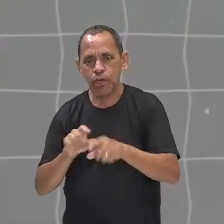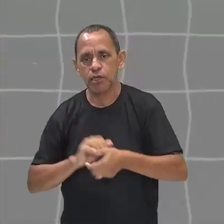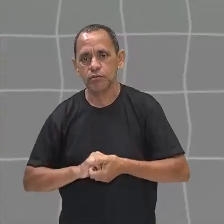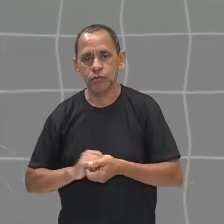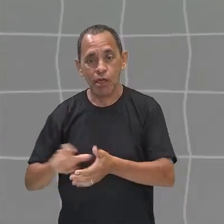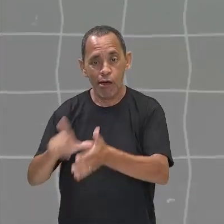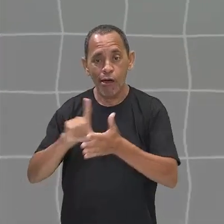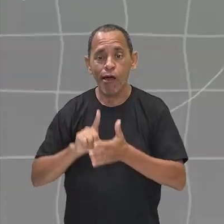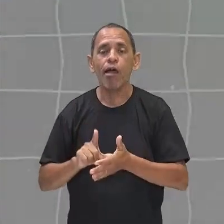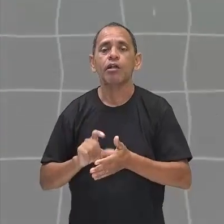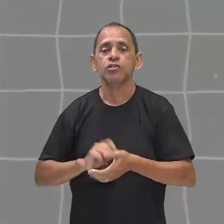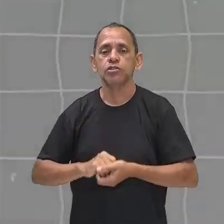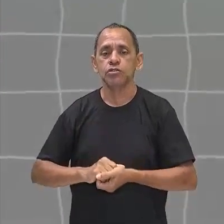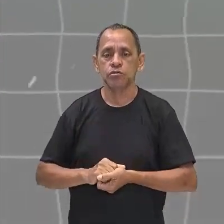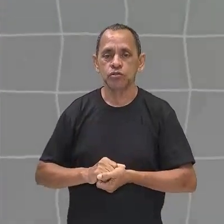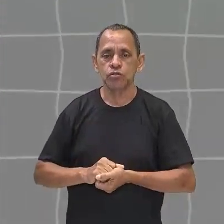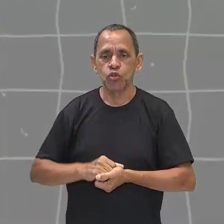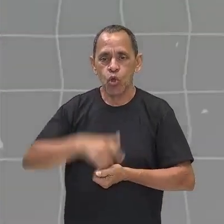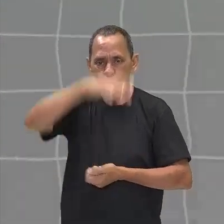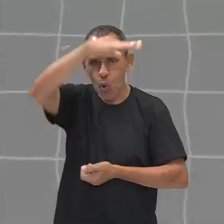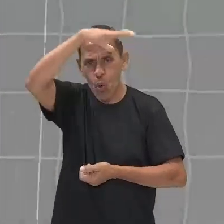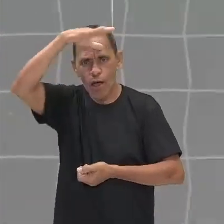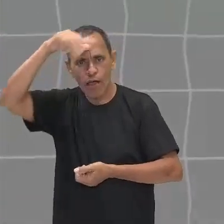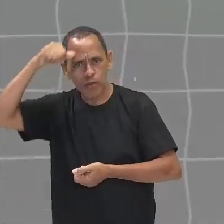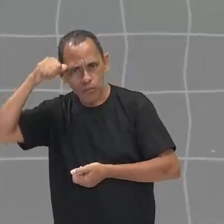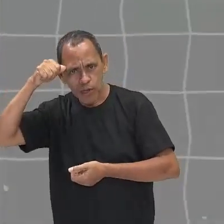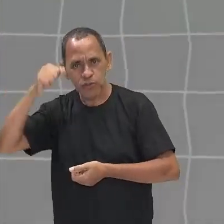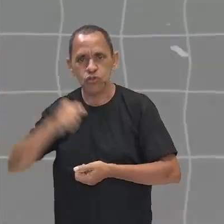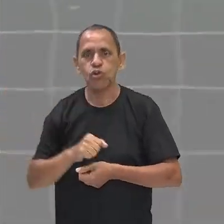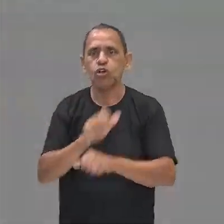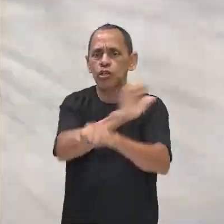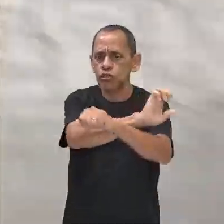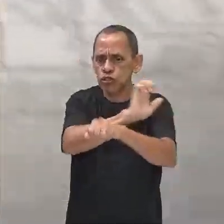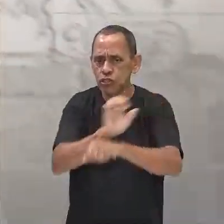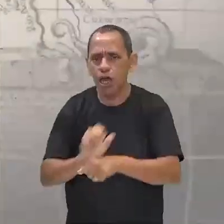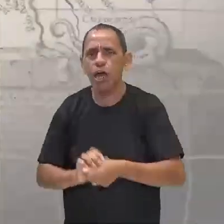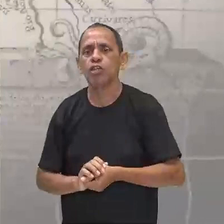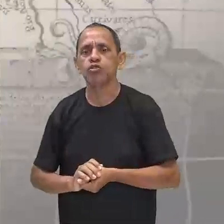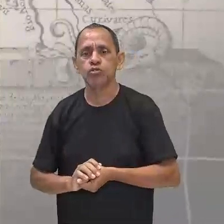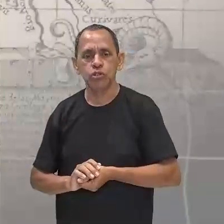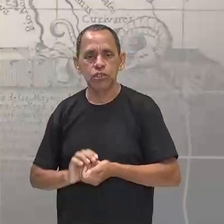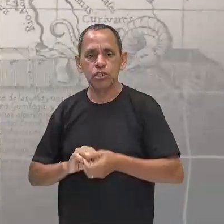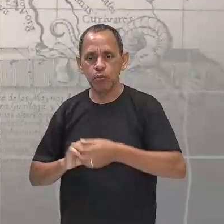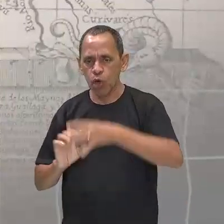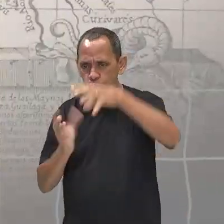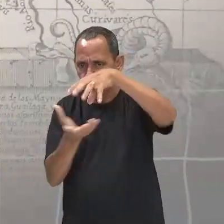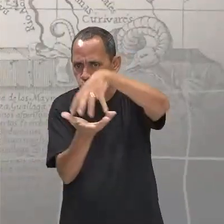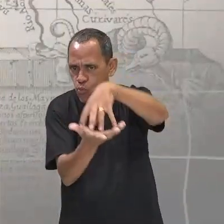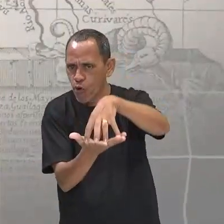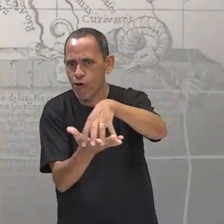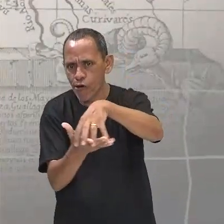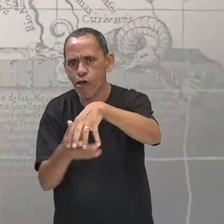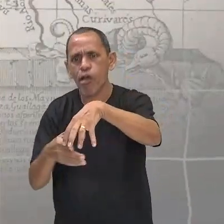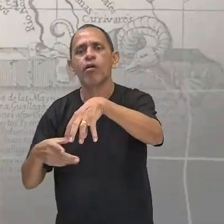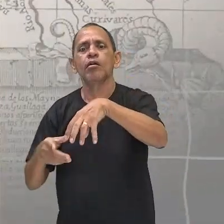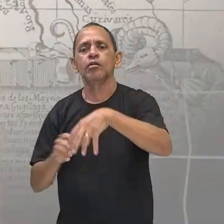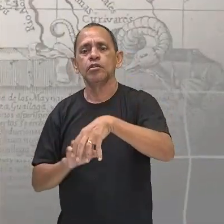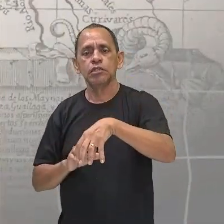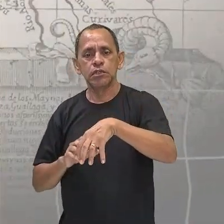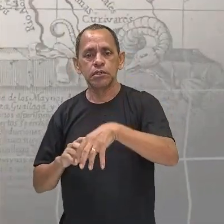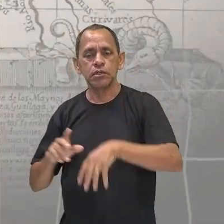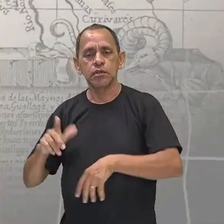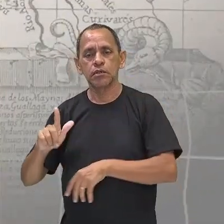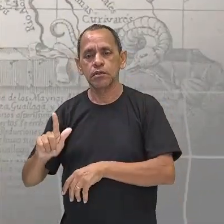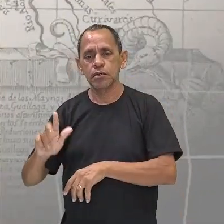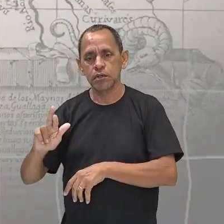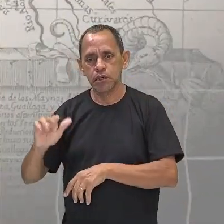fica subordinado à província do Grão-Pará, tá, gente? Posteriormente, essa região vai se emancipar e se